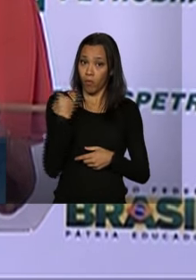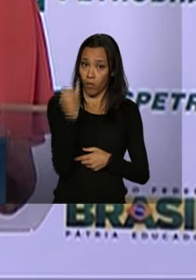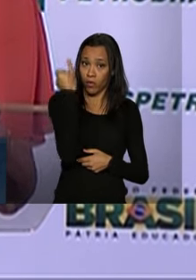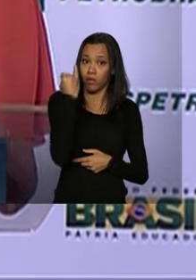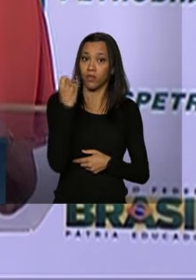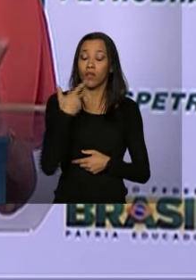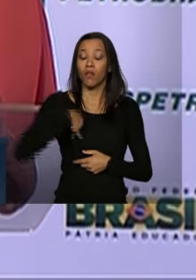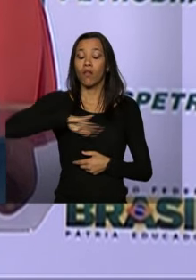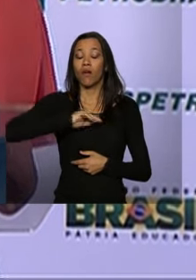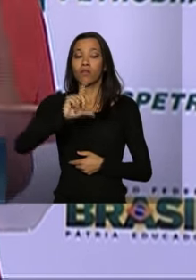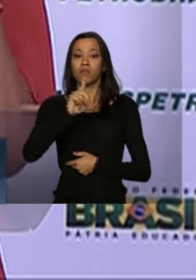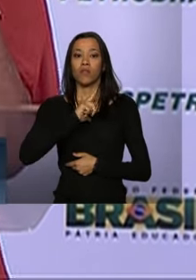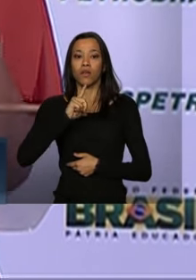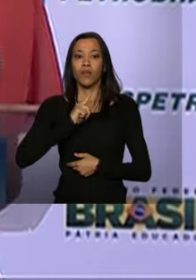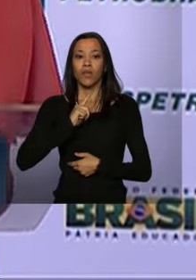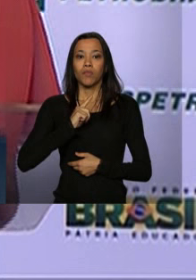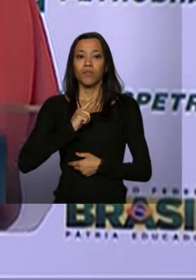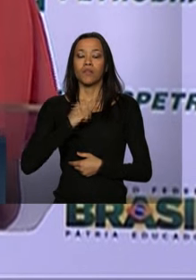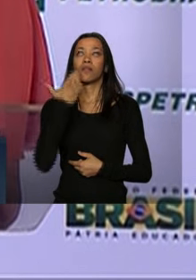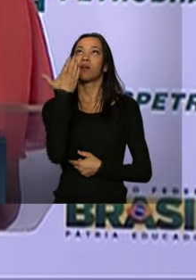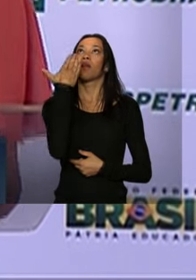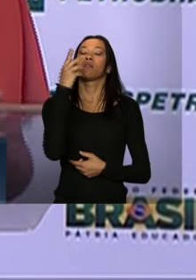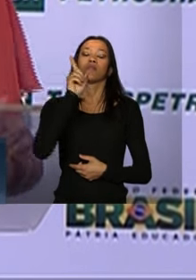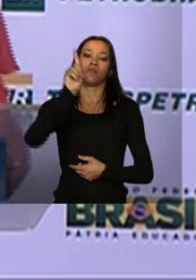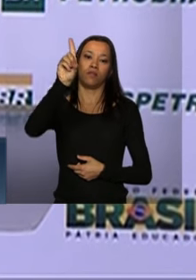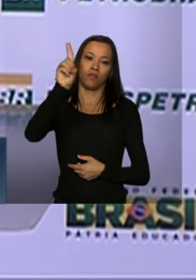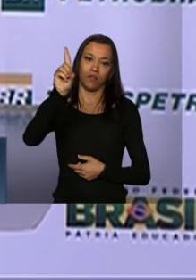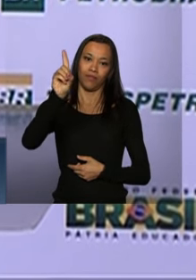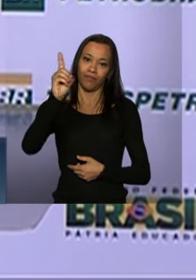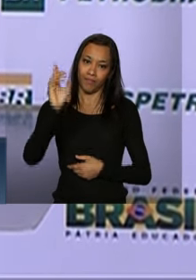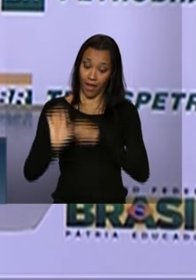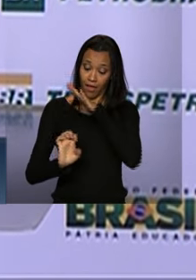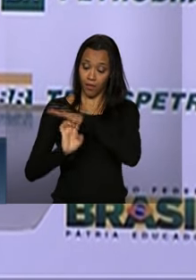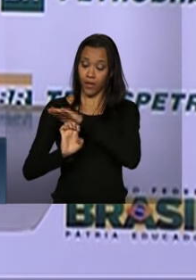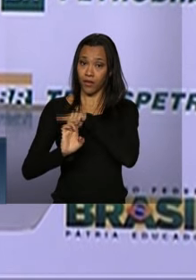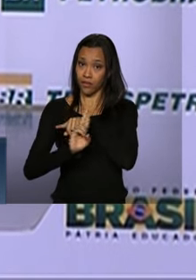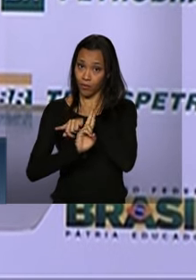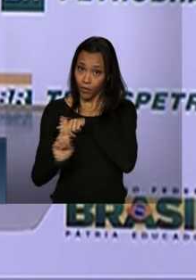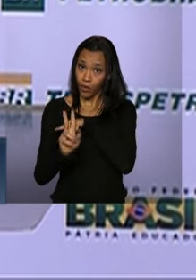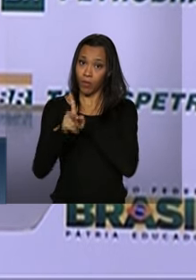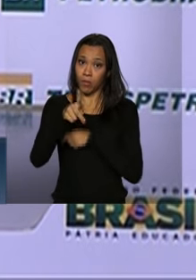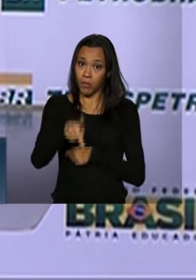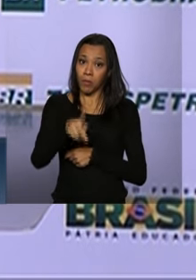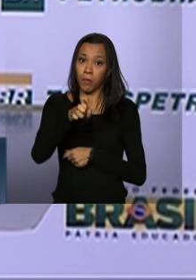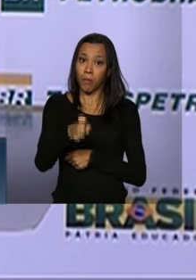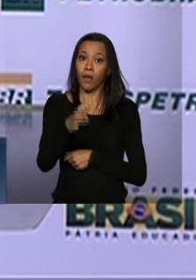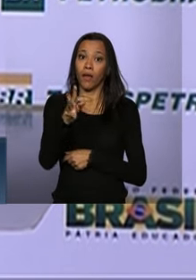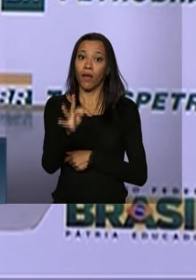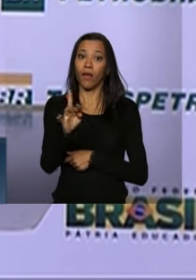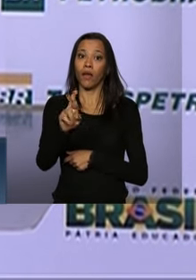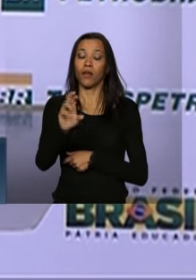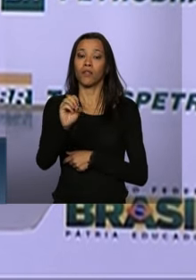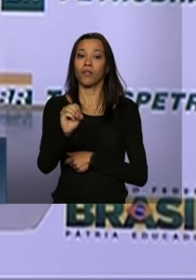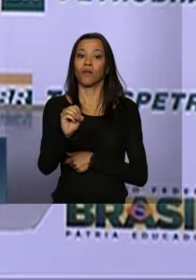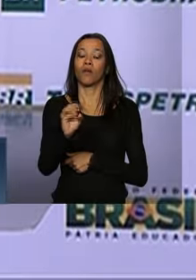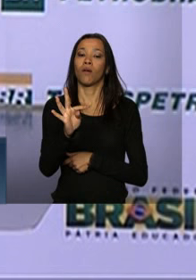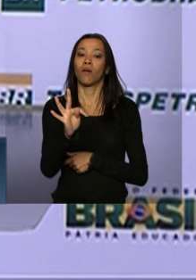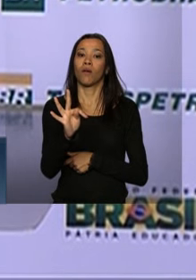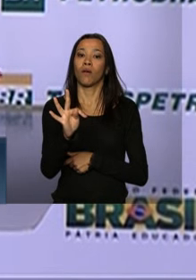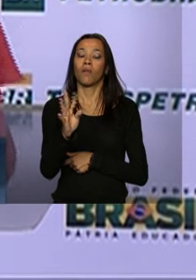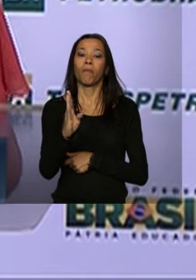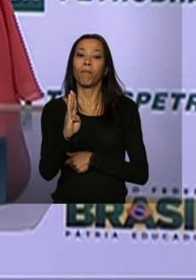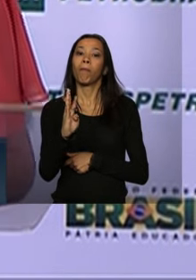temos, graças a Deus, a Petrobras. A Petrobras é,